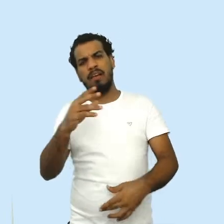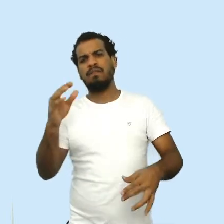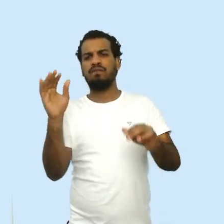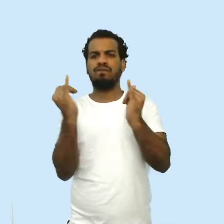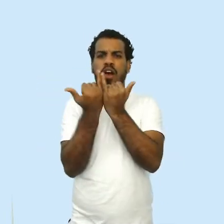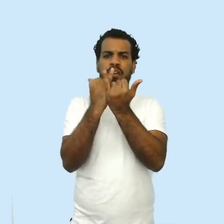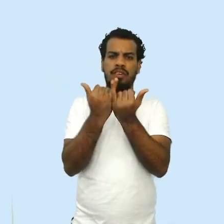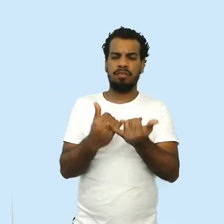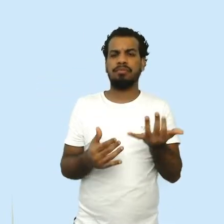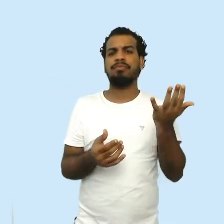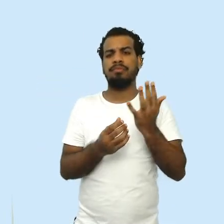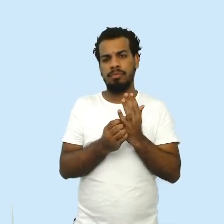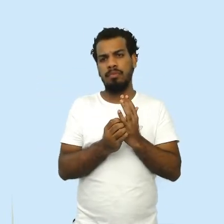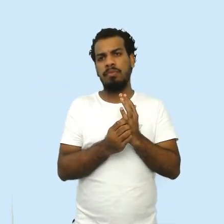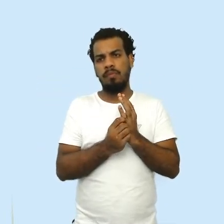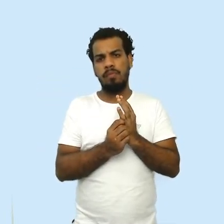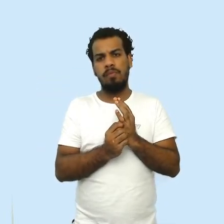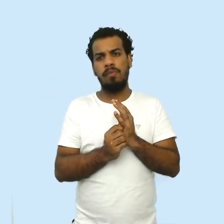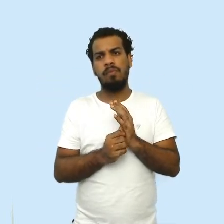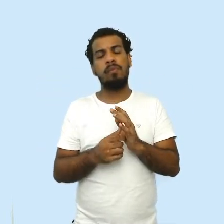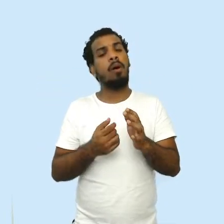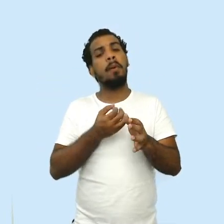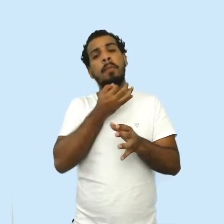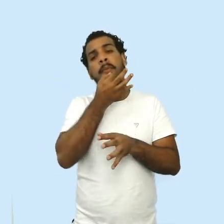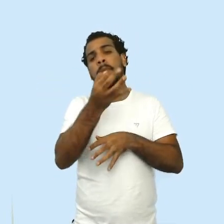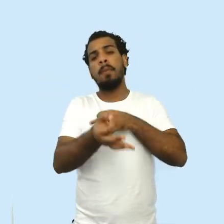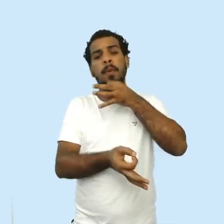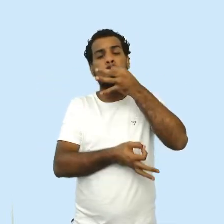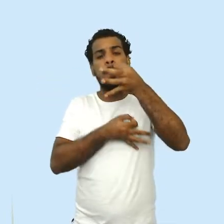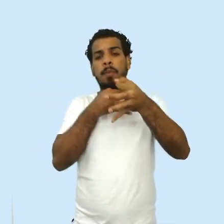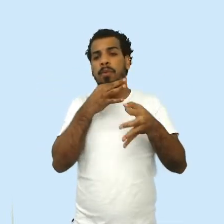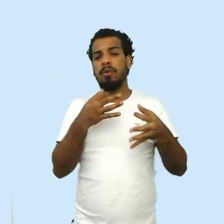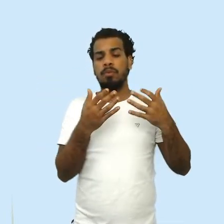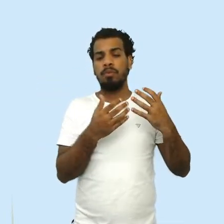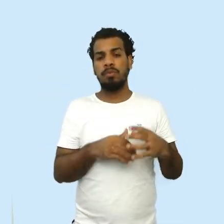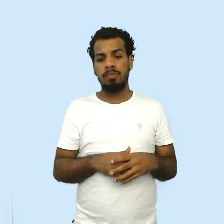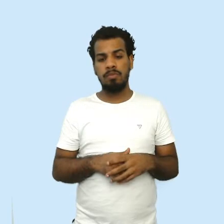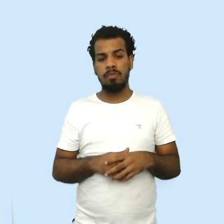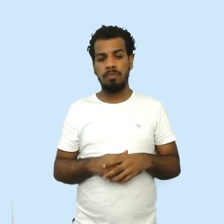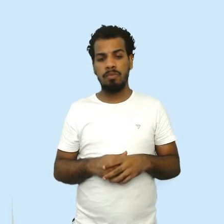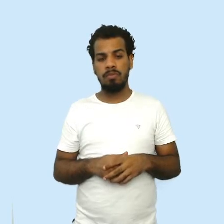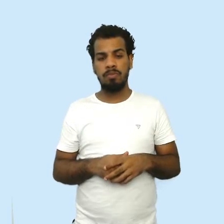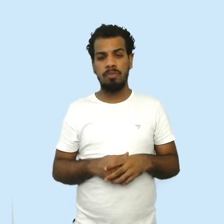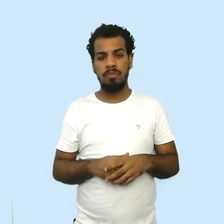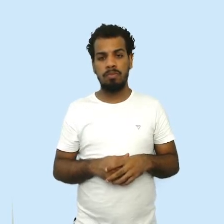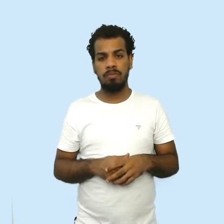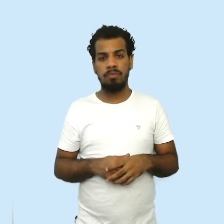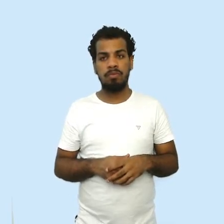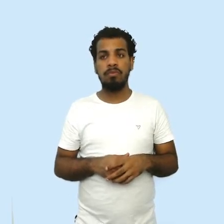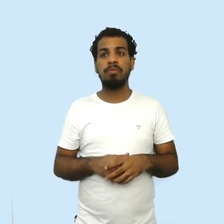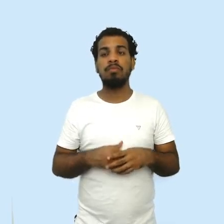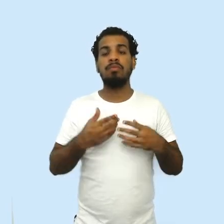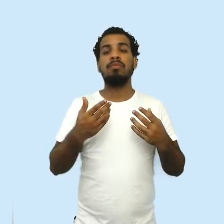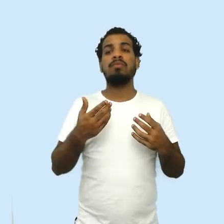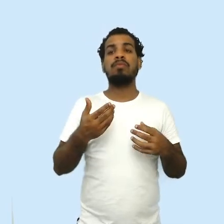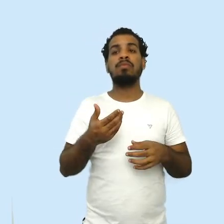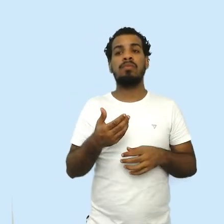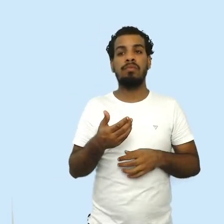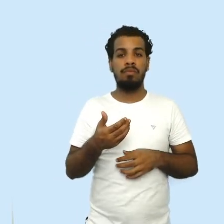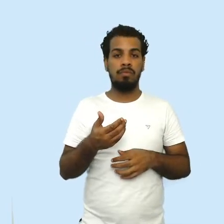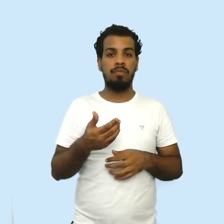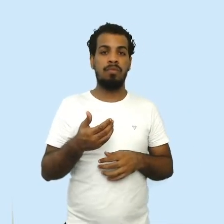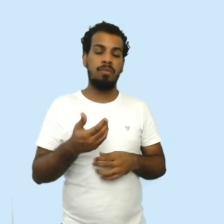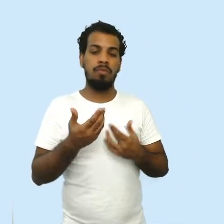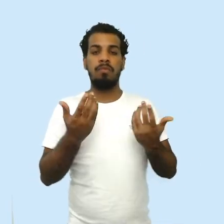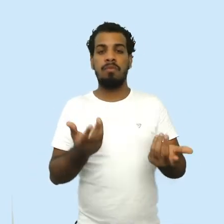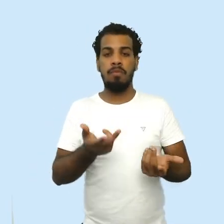fofoca. Você acaba emitindo opiniões sobre o programa de TV. Isso acaba te tomando